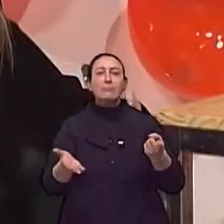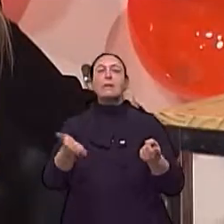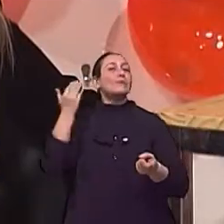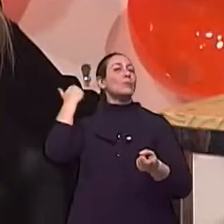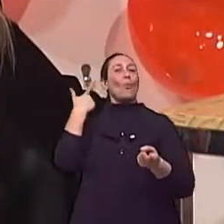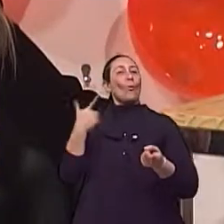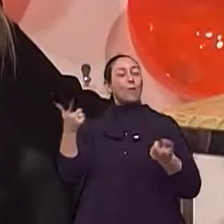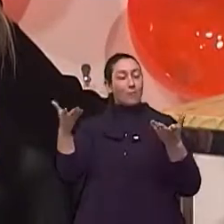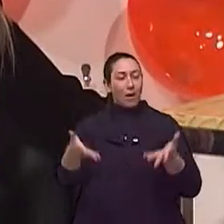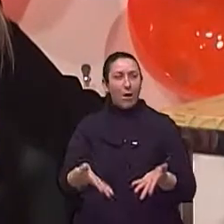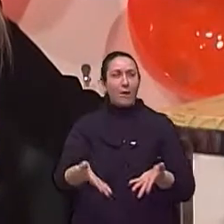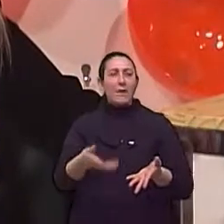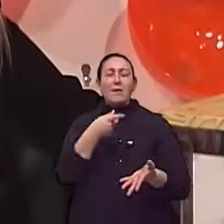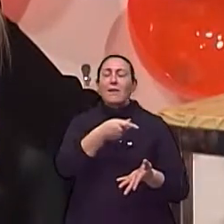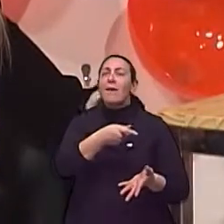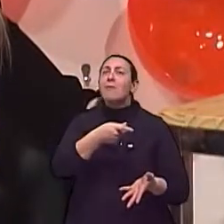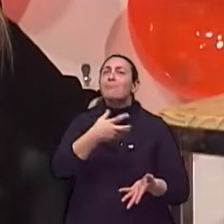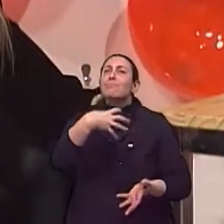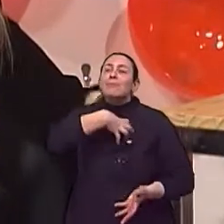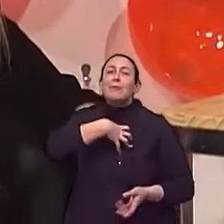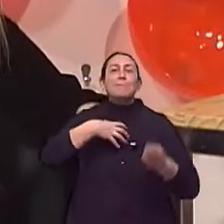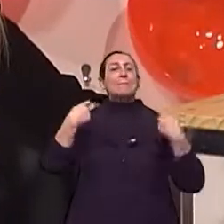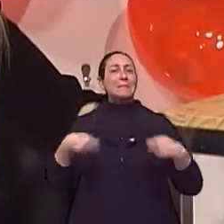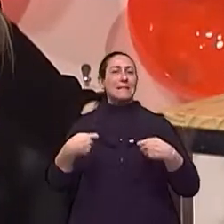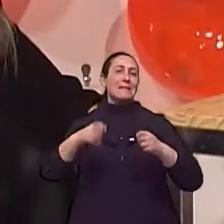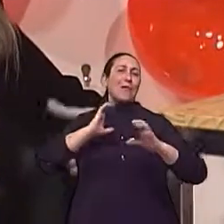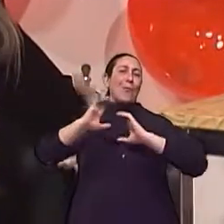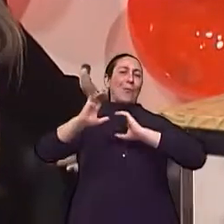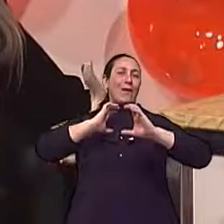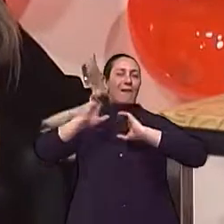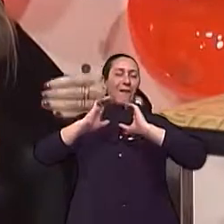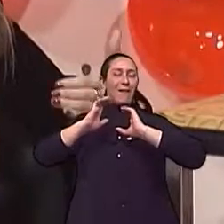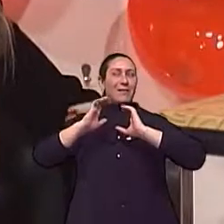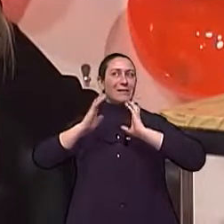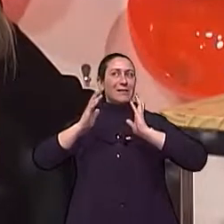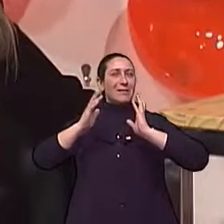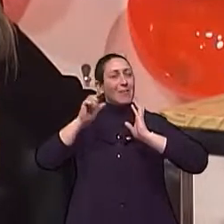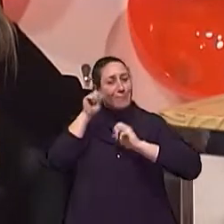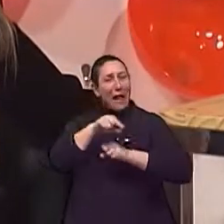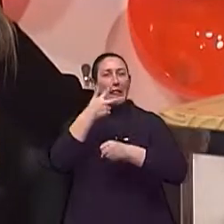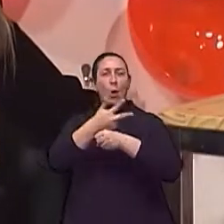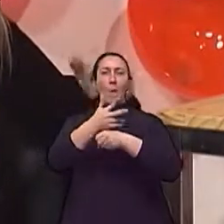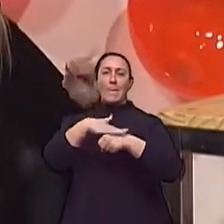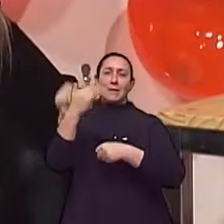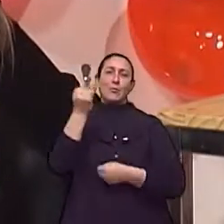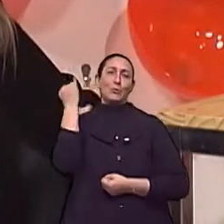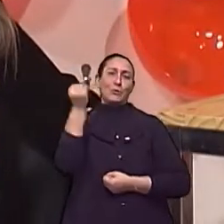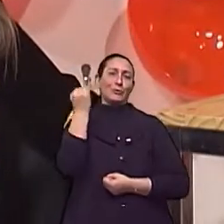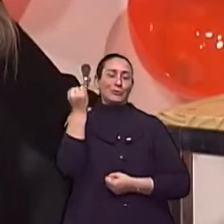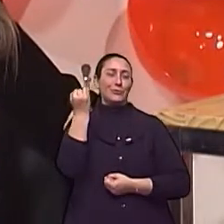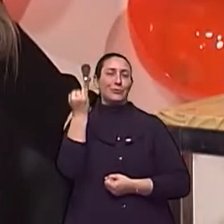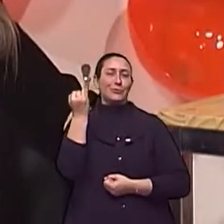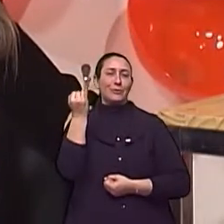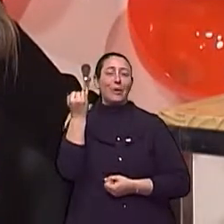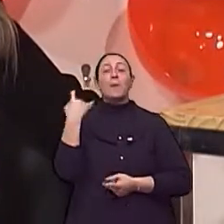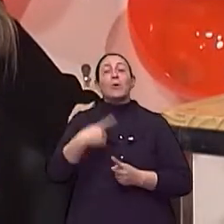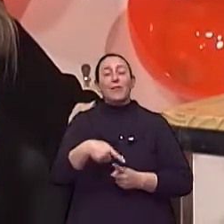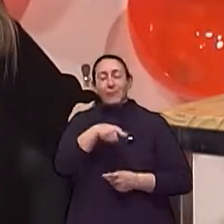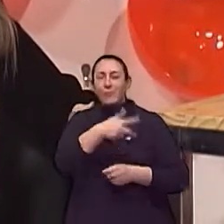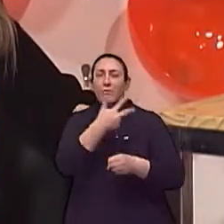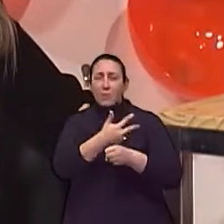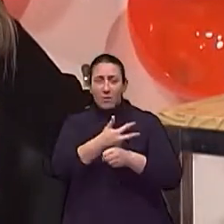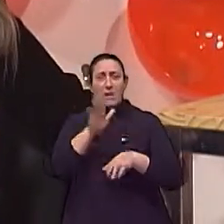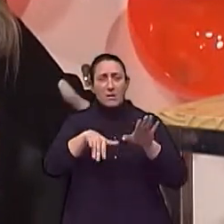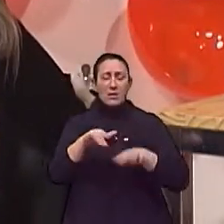de poder se comunicar é algo que pro para o idoso é muito mais importante por quê Porque o idoso pode estar